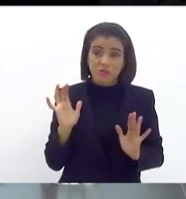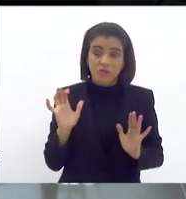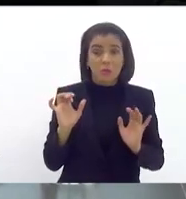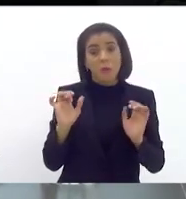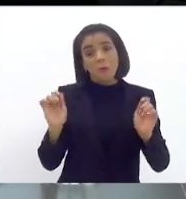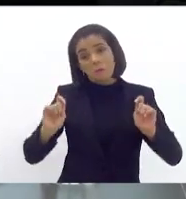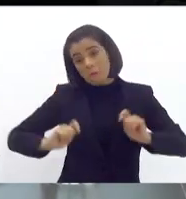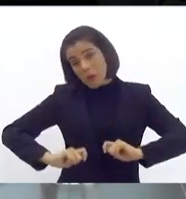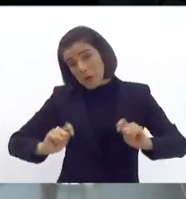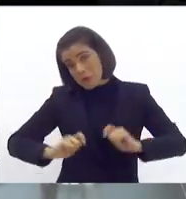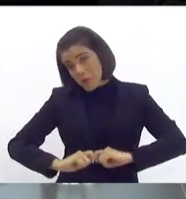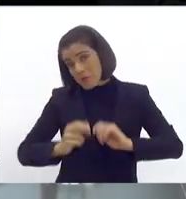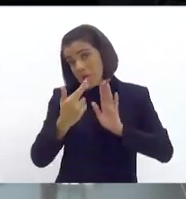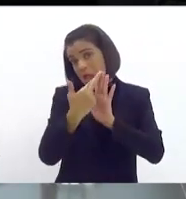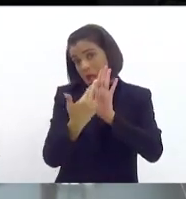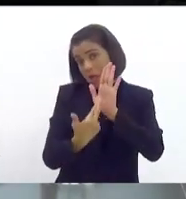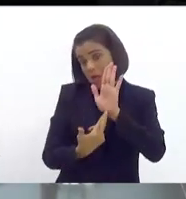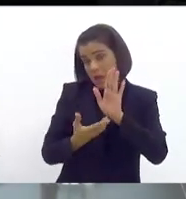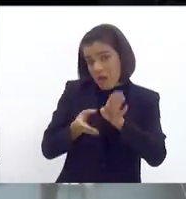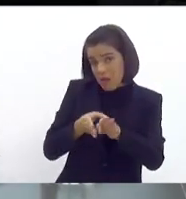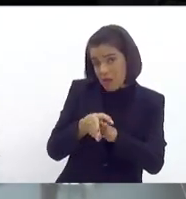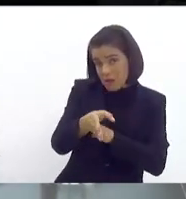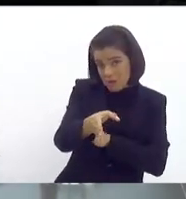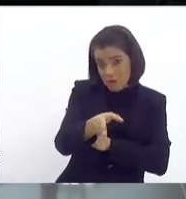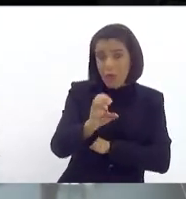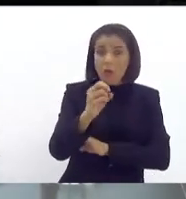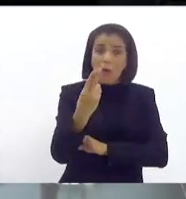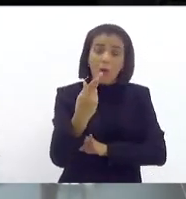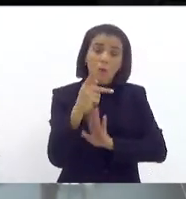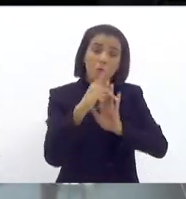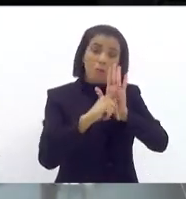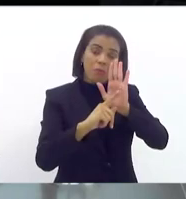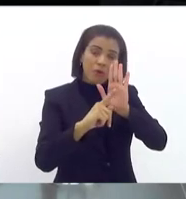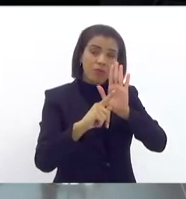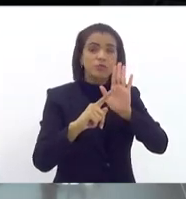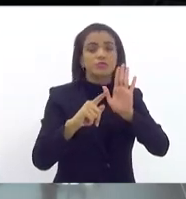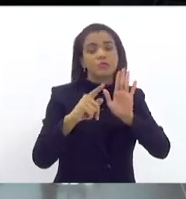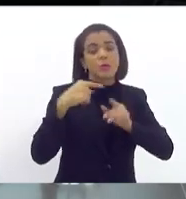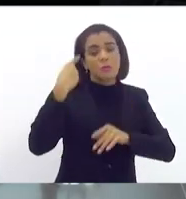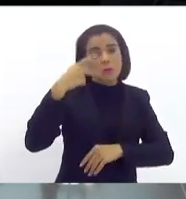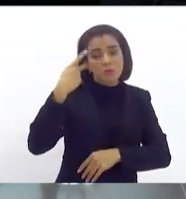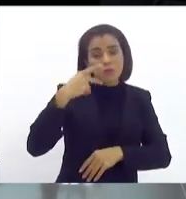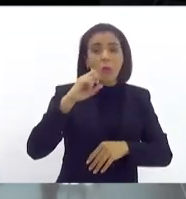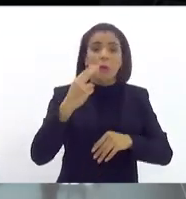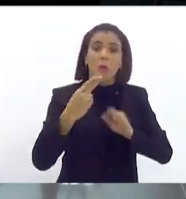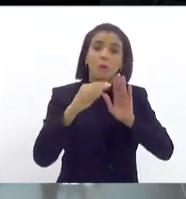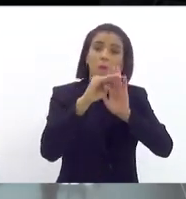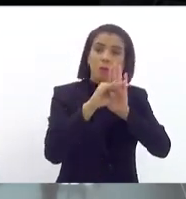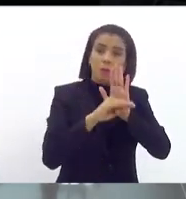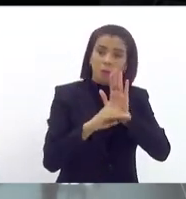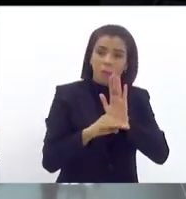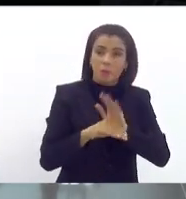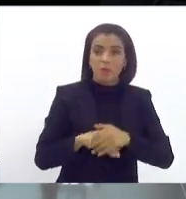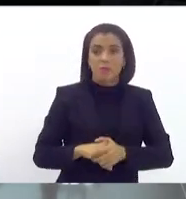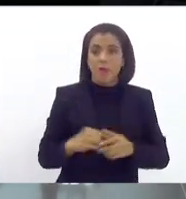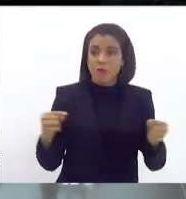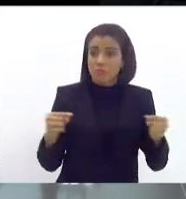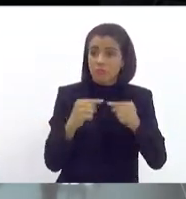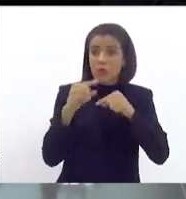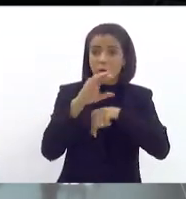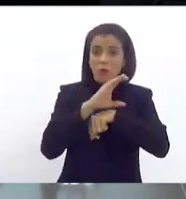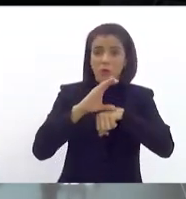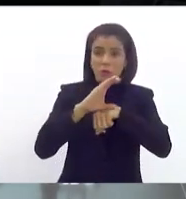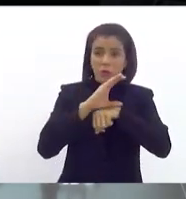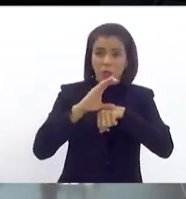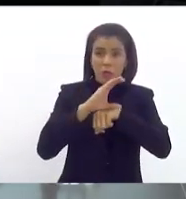poderia ser uma regulamentação, no caso de política ou programa, ou pode ser a constitucionalidade com emenda, dizendo